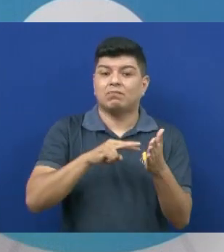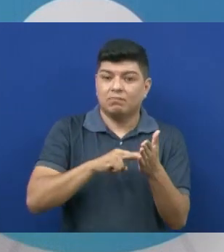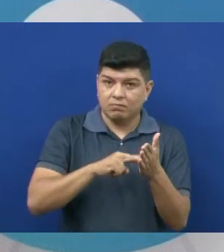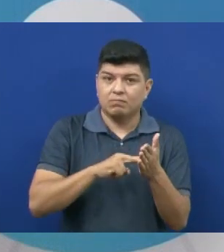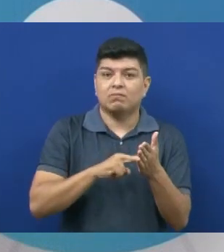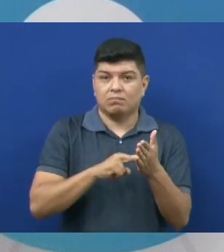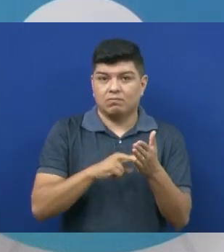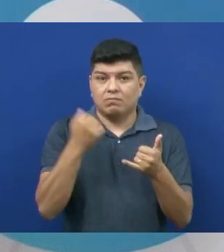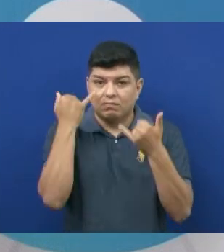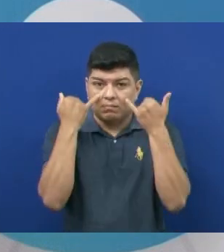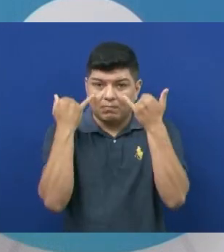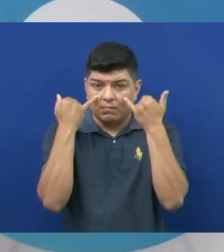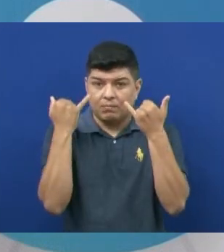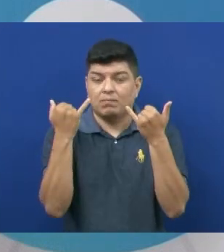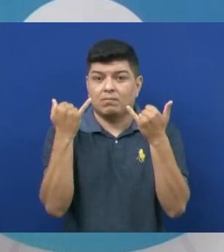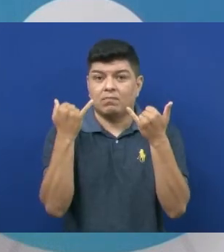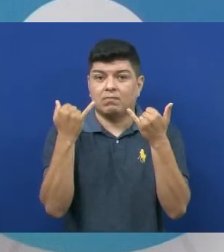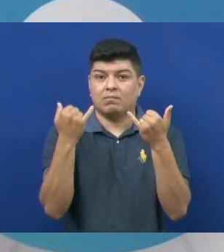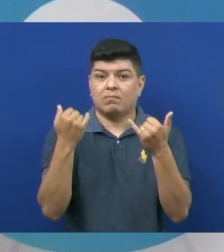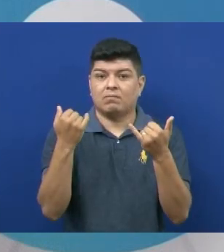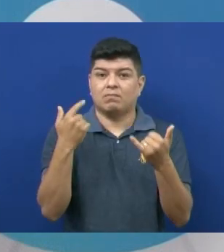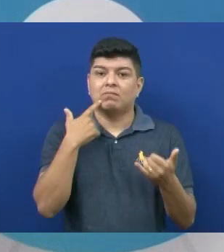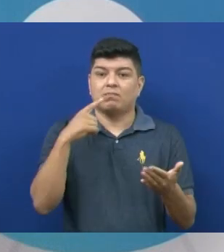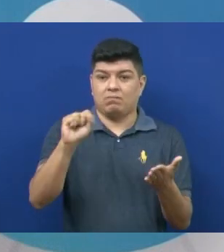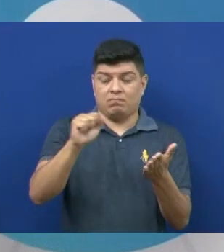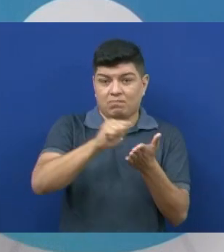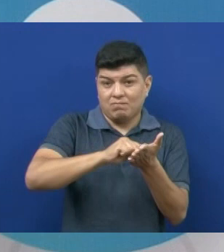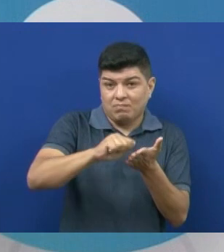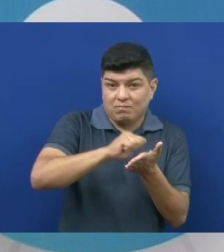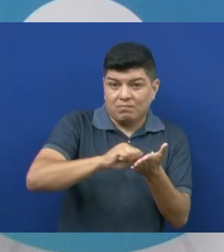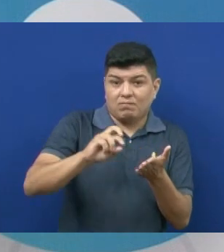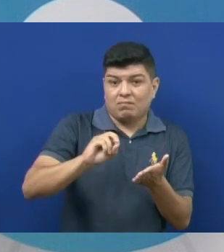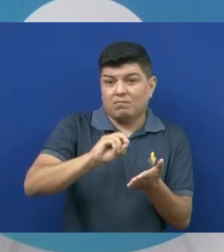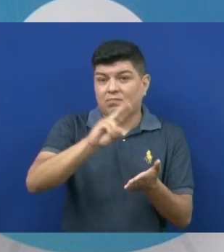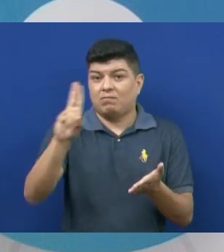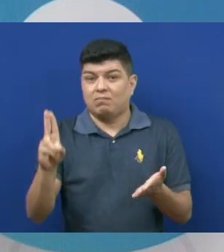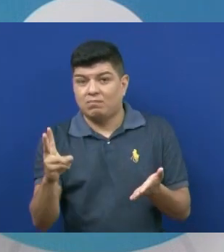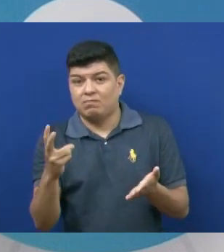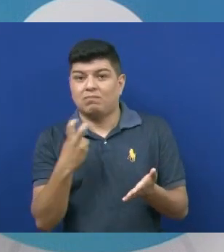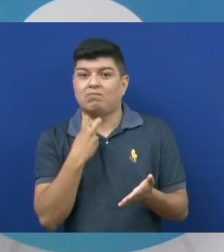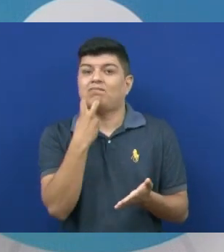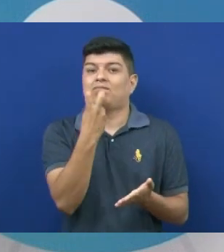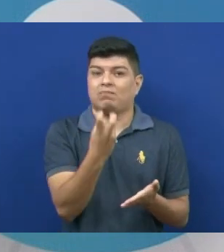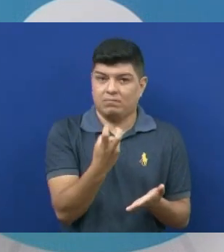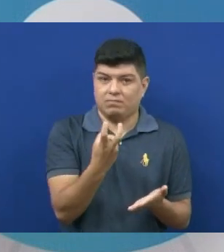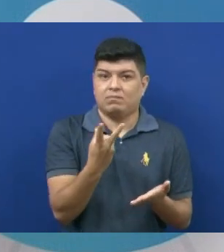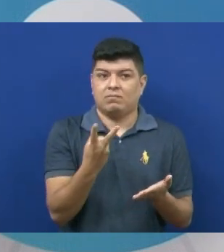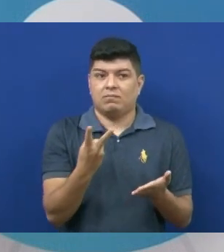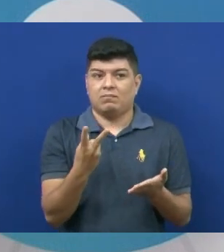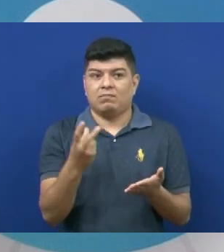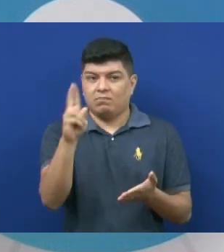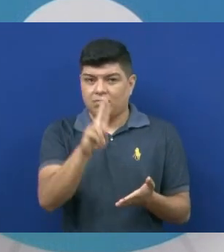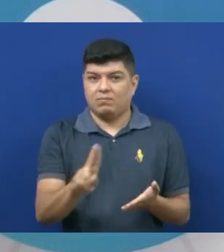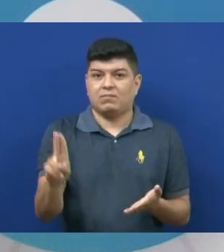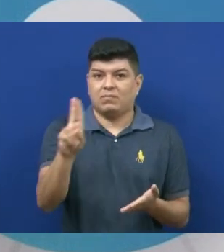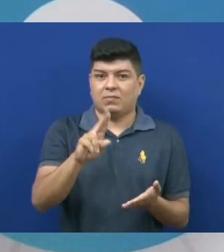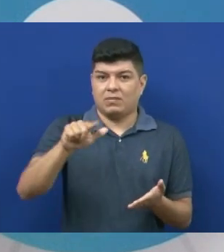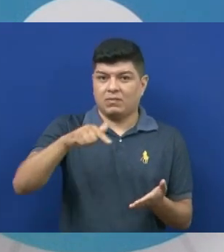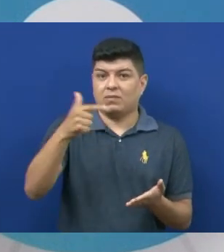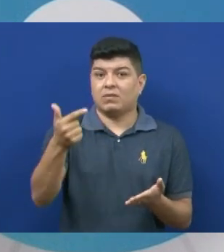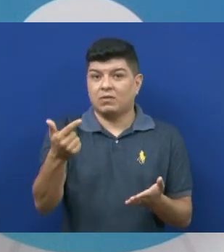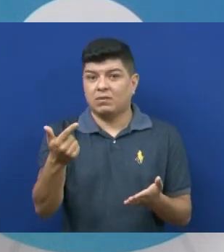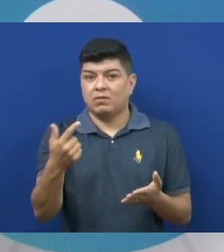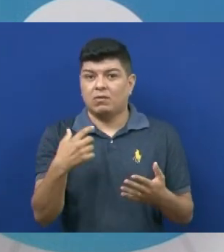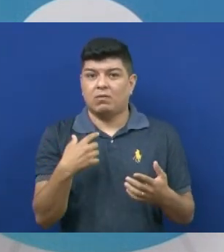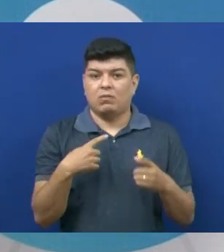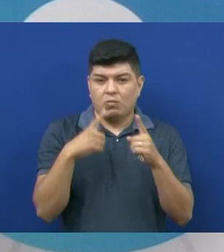à mensagem da língua escrita, diferente da língua oral, ou seja, da fala, da conversa, em que nós podemos utilizar outros recursos,